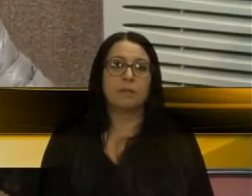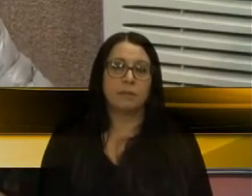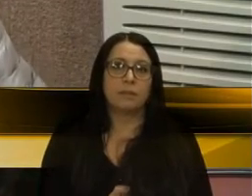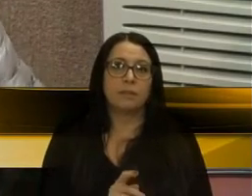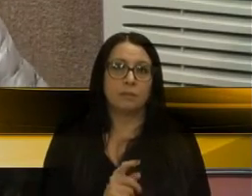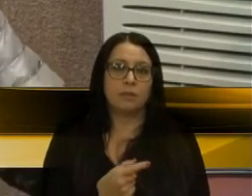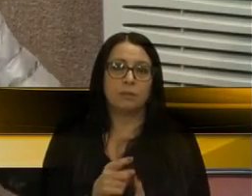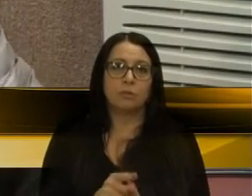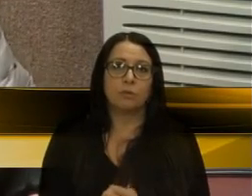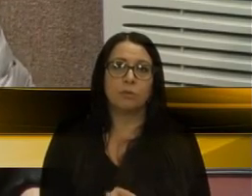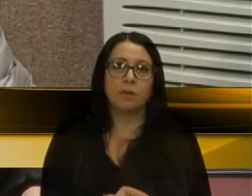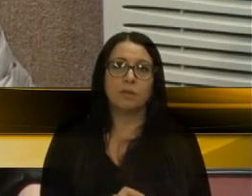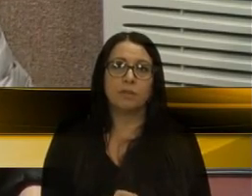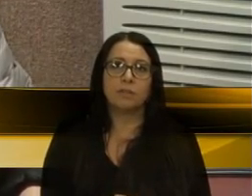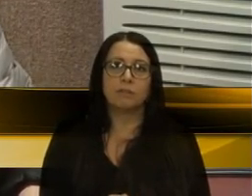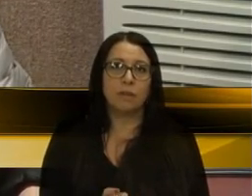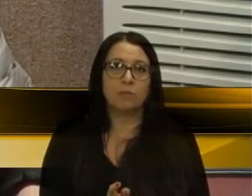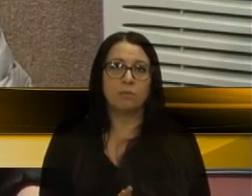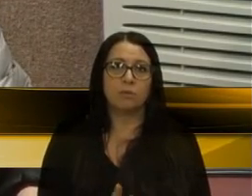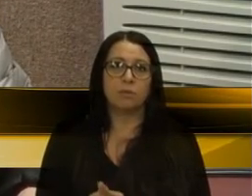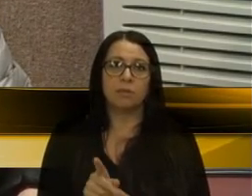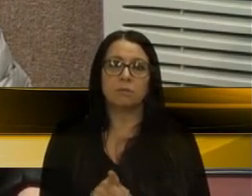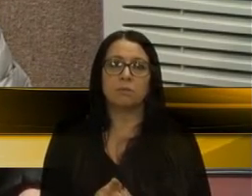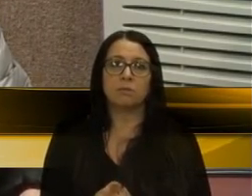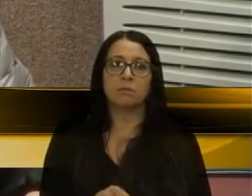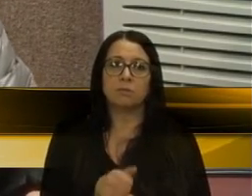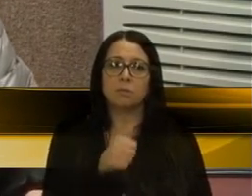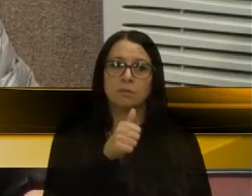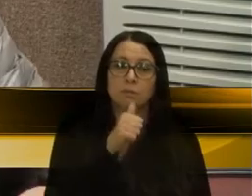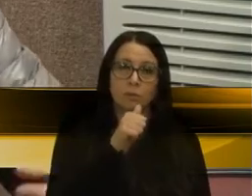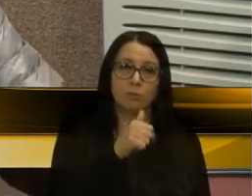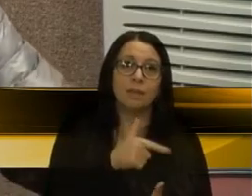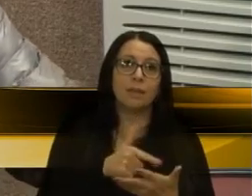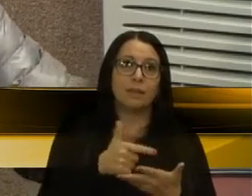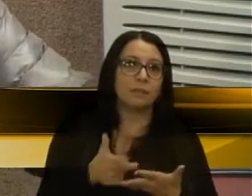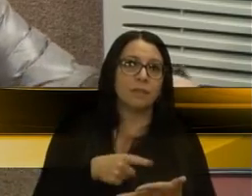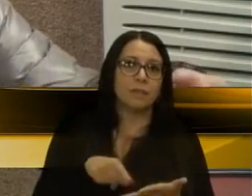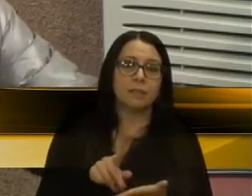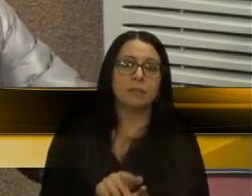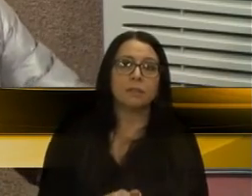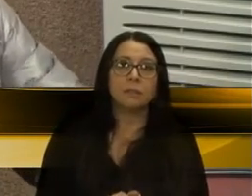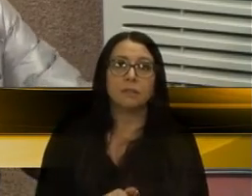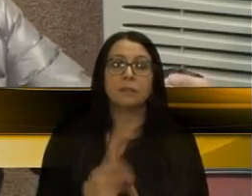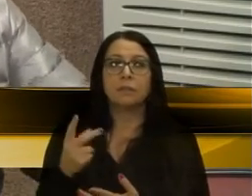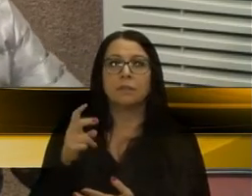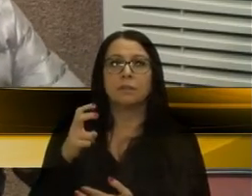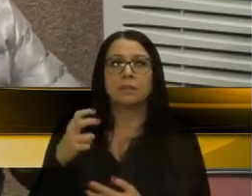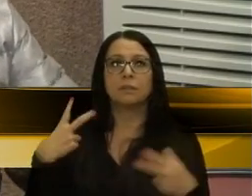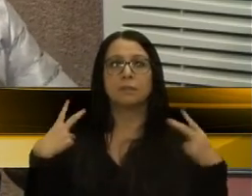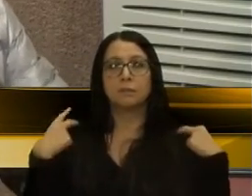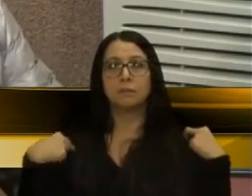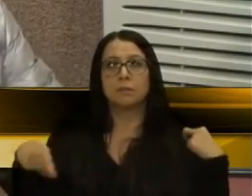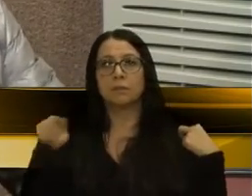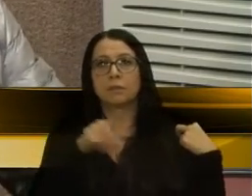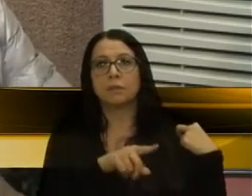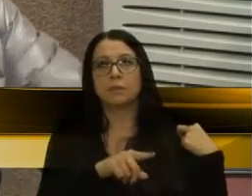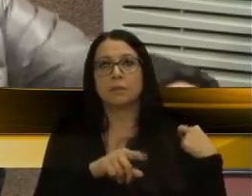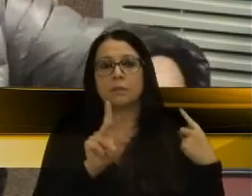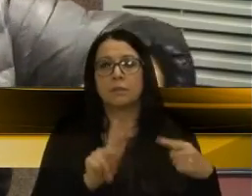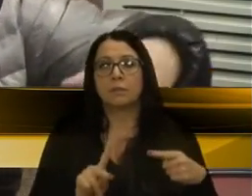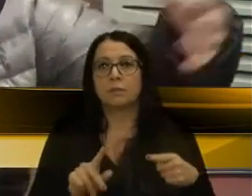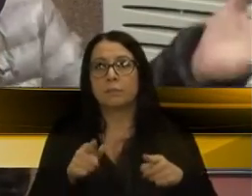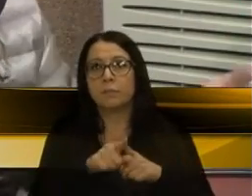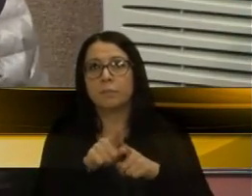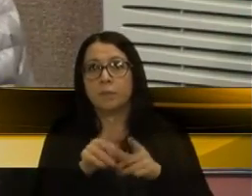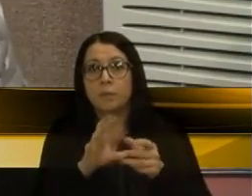todas as blitz que ainda existem com relação à embriaguez, ainda se pega 20, 25 motoristas por noite embriagados dirigindo. Tu imagina